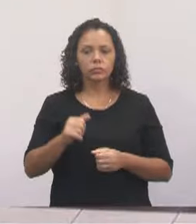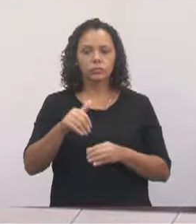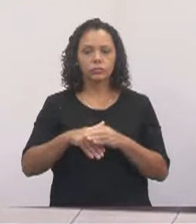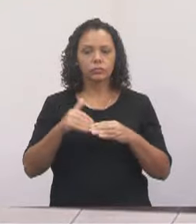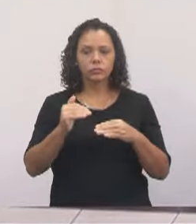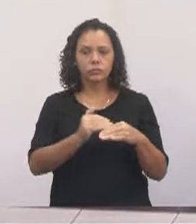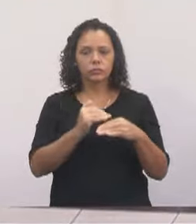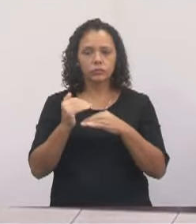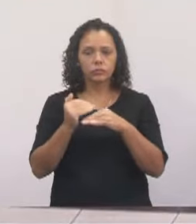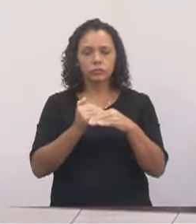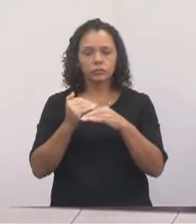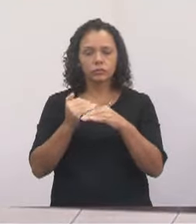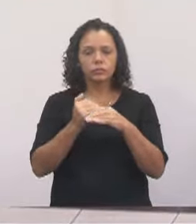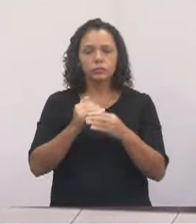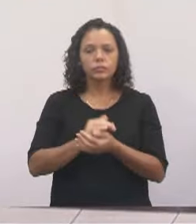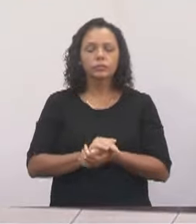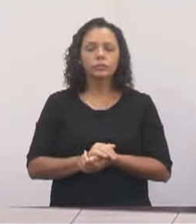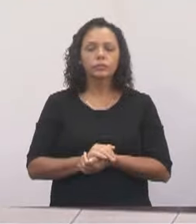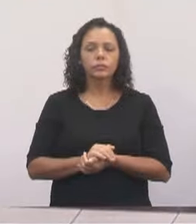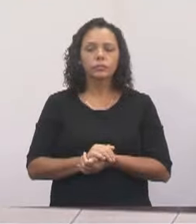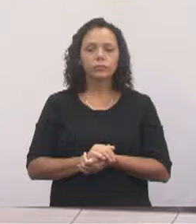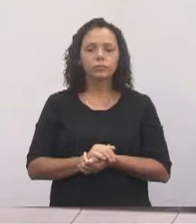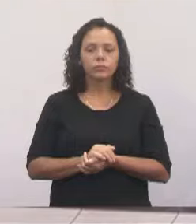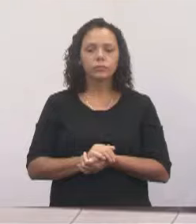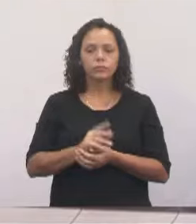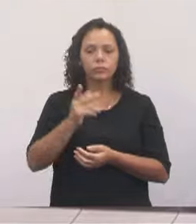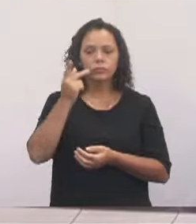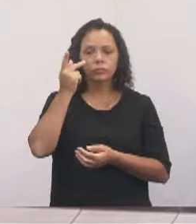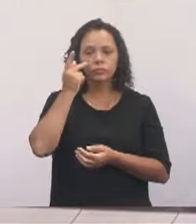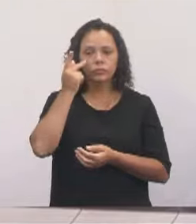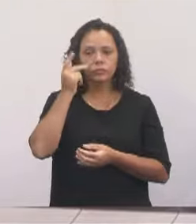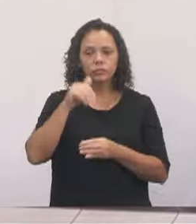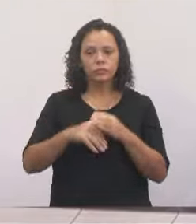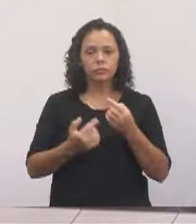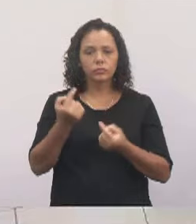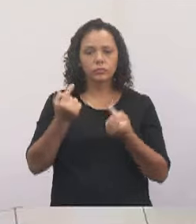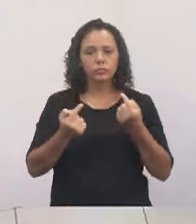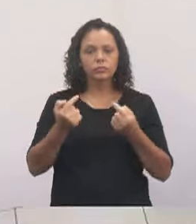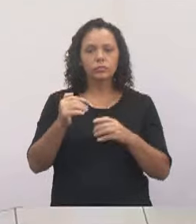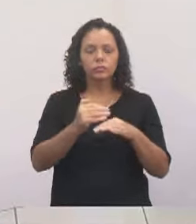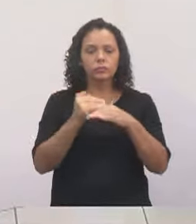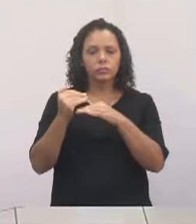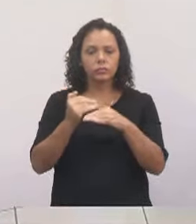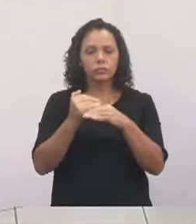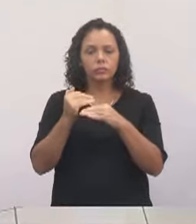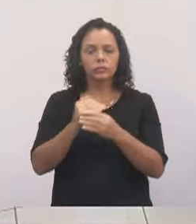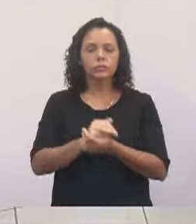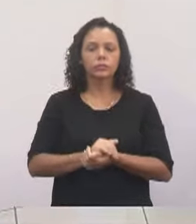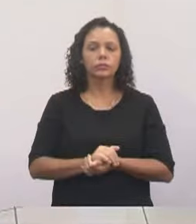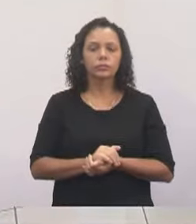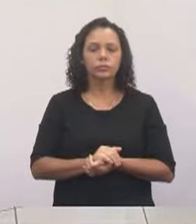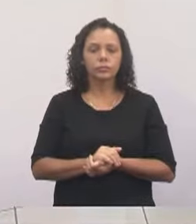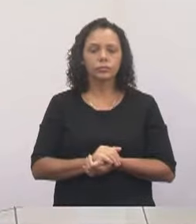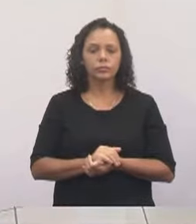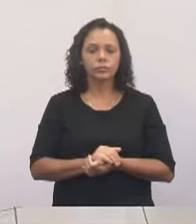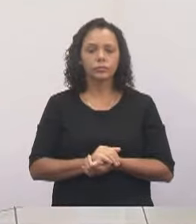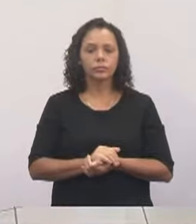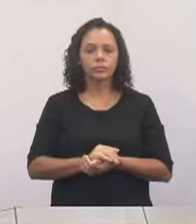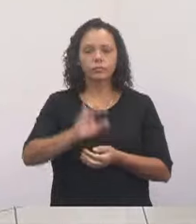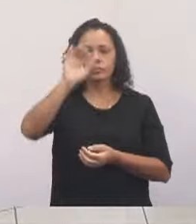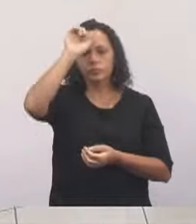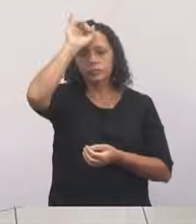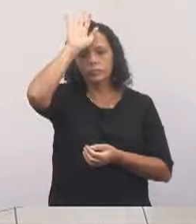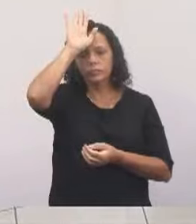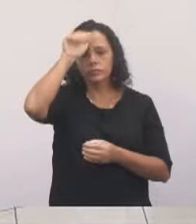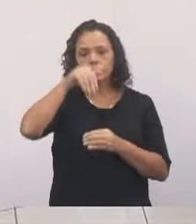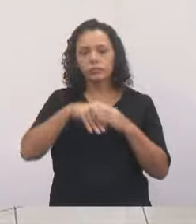Favorável. Como vota o vereador Paulinho dos Condutores? Favorável. Como vota o vereador Dr. Rodrigo